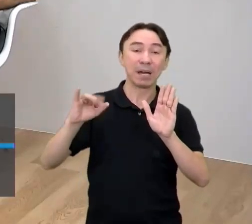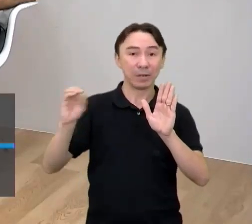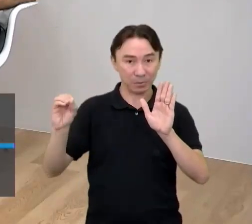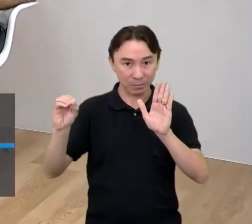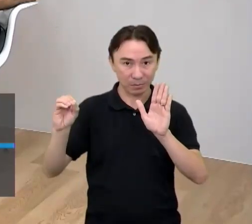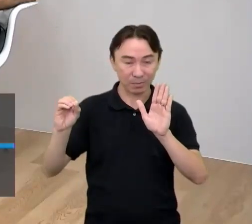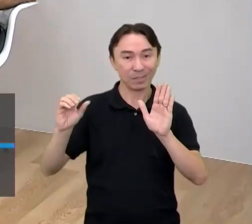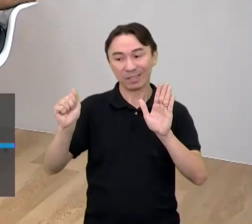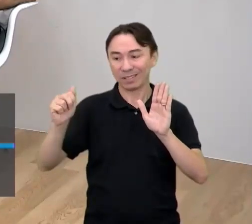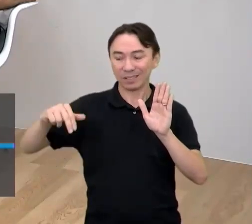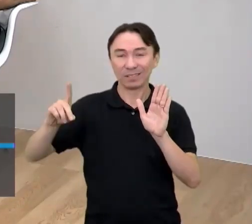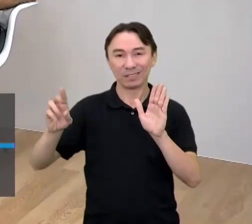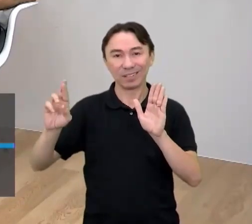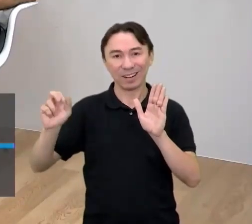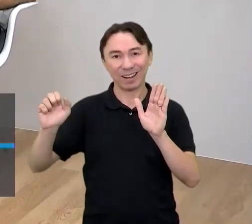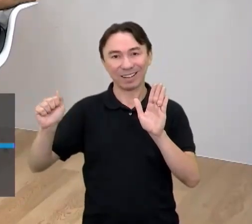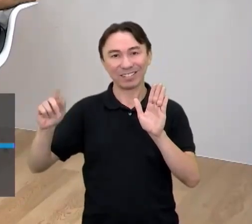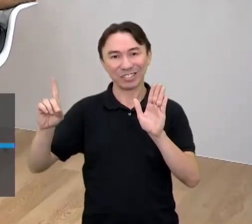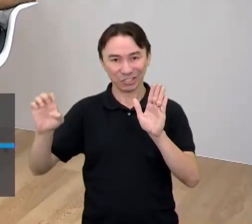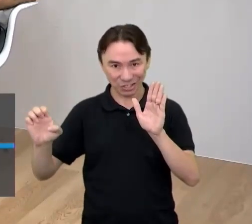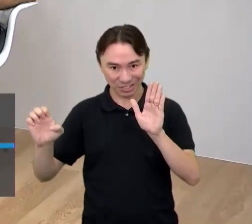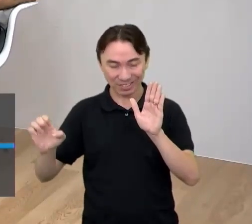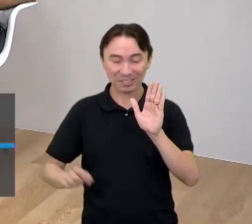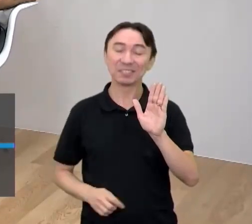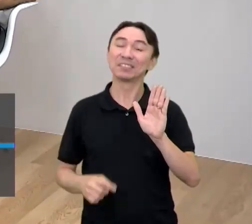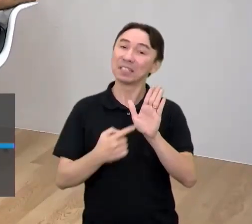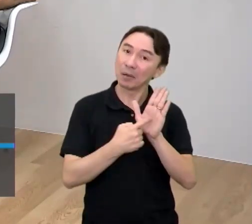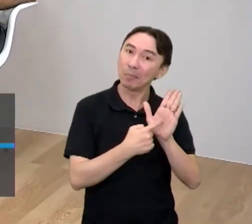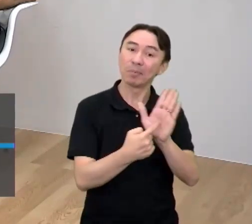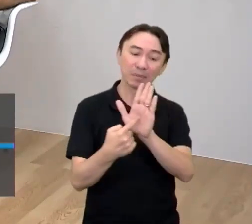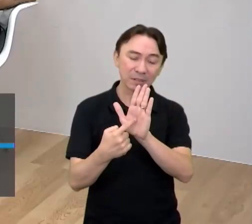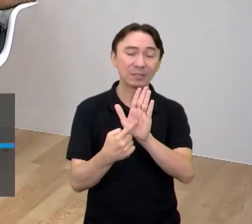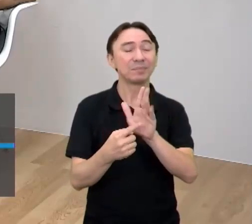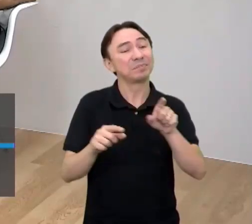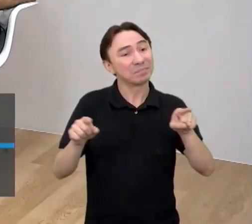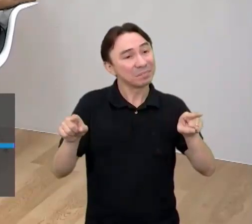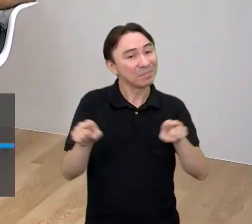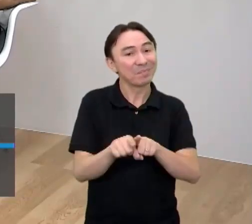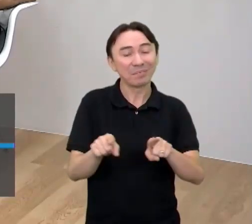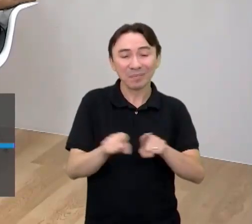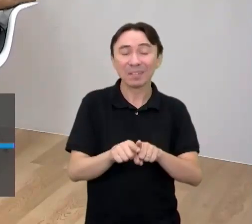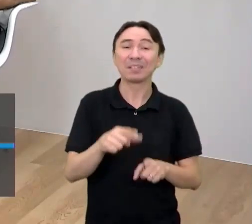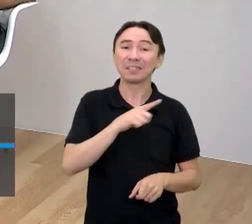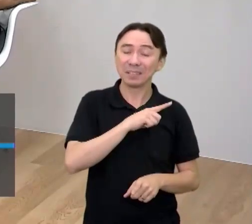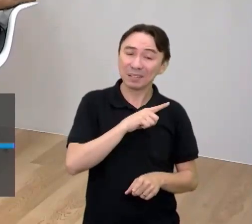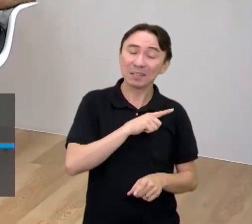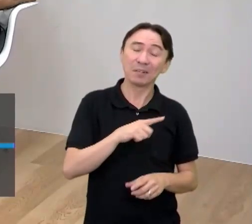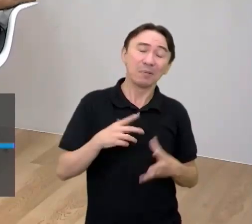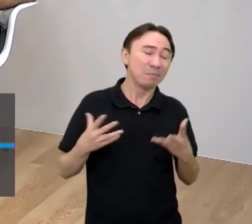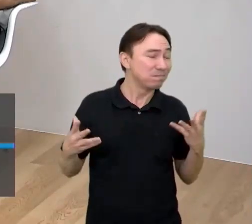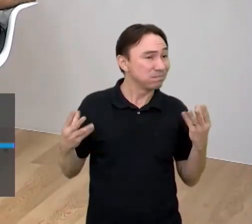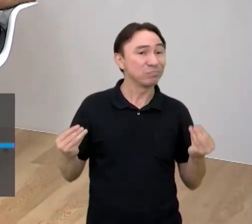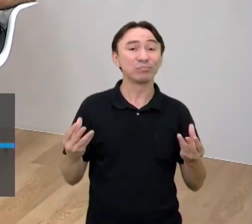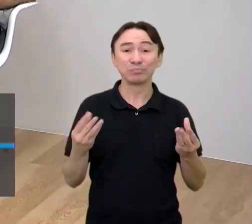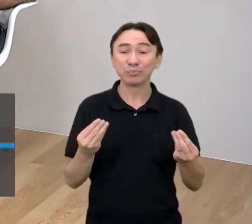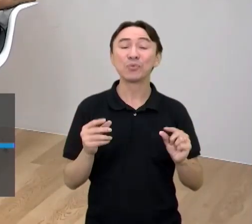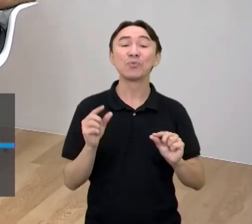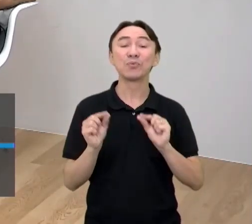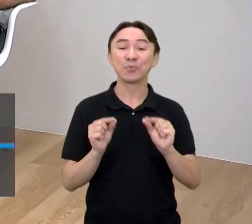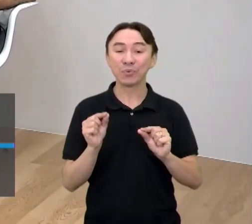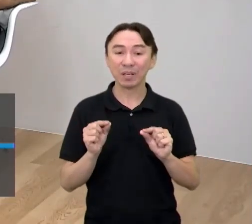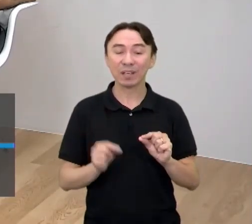de Andrade. E junto com essa exposição, trouxeram muitas coisas sobre